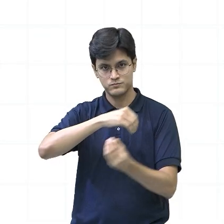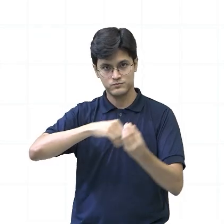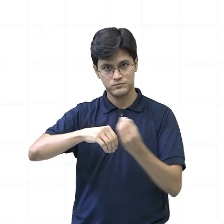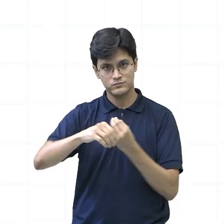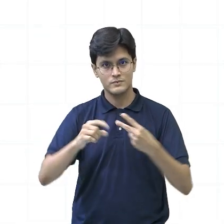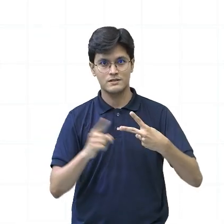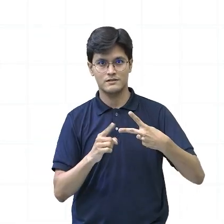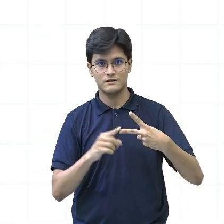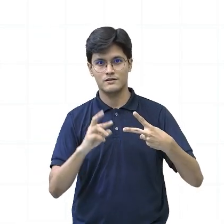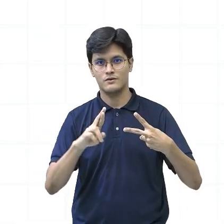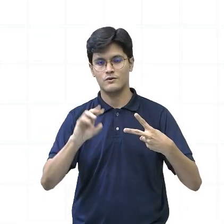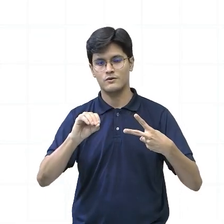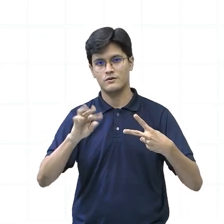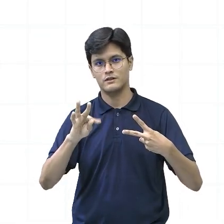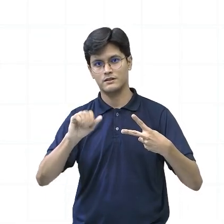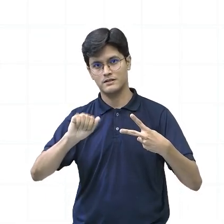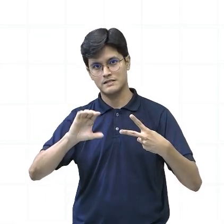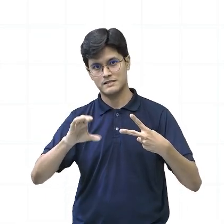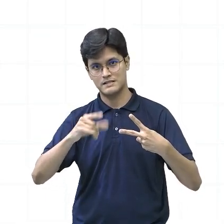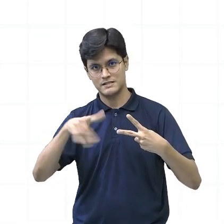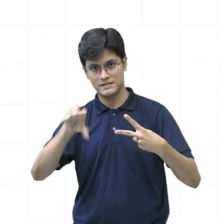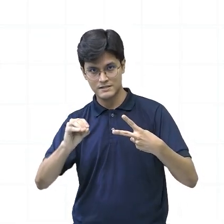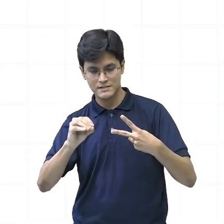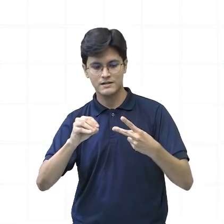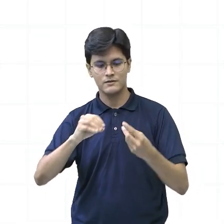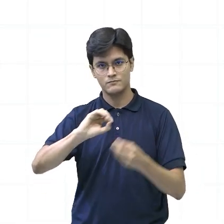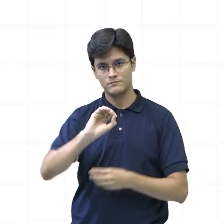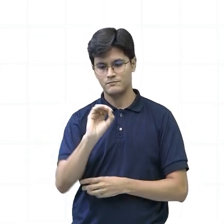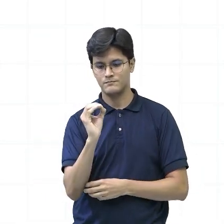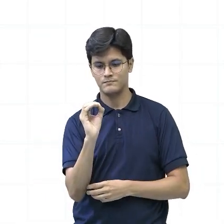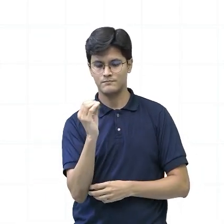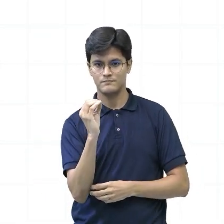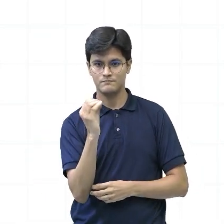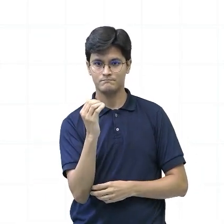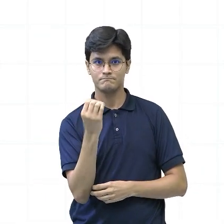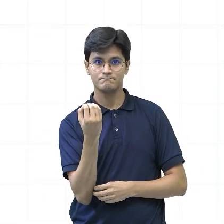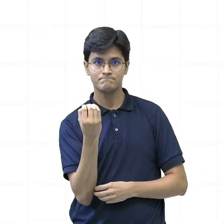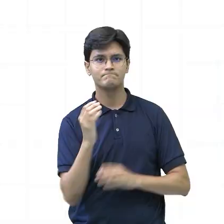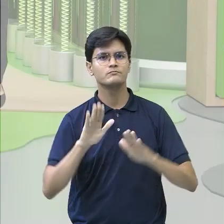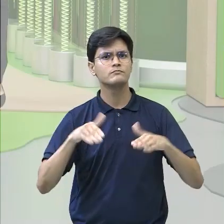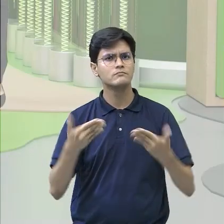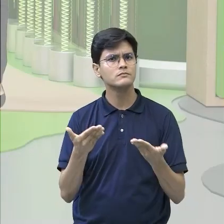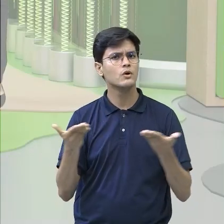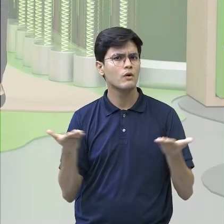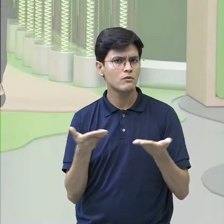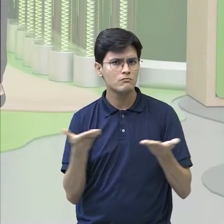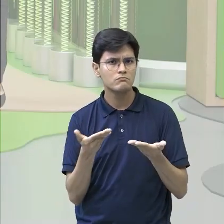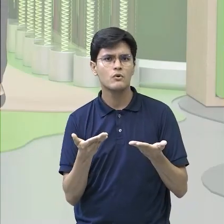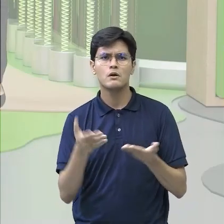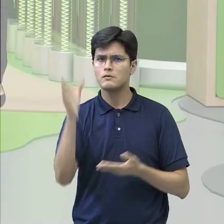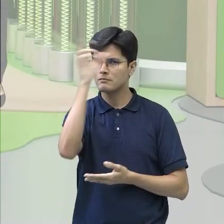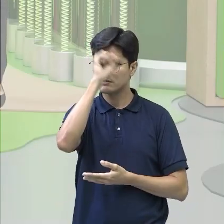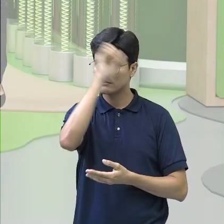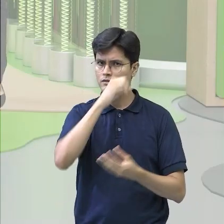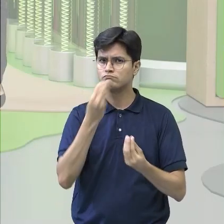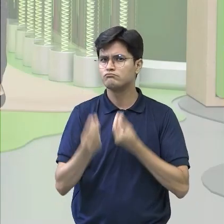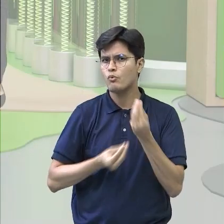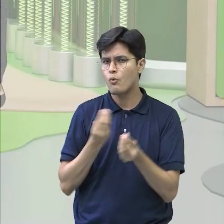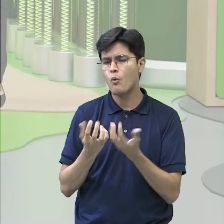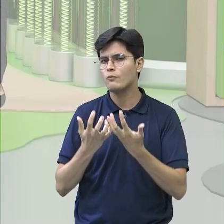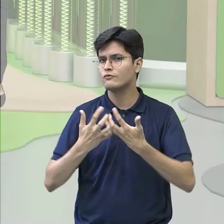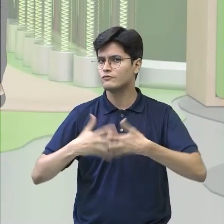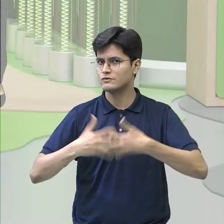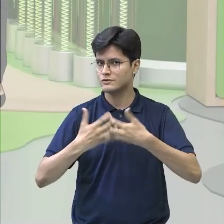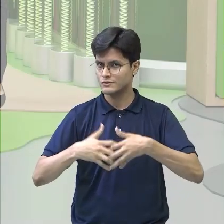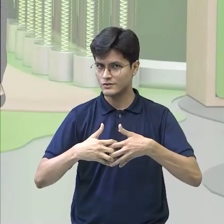do próprio eixo, né? Então, vamos observar aí como é que funciona tudo isso, né? Então, a gente está observando aqui, olha, o